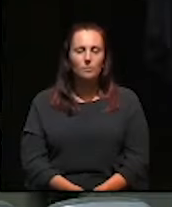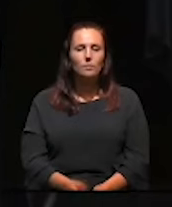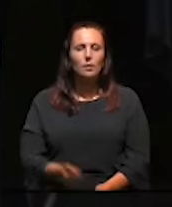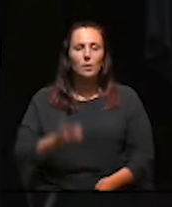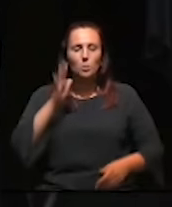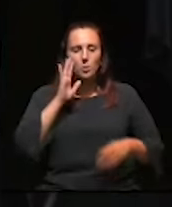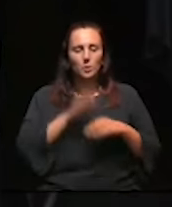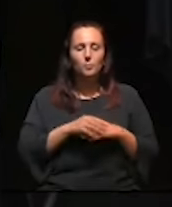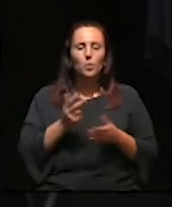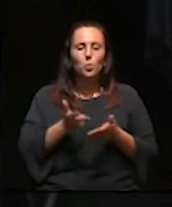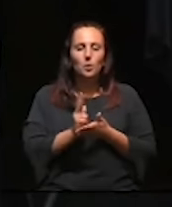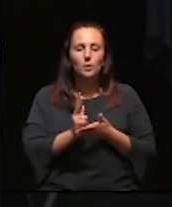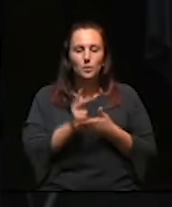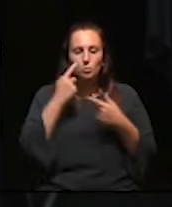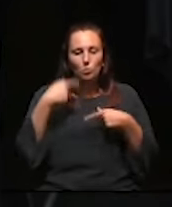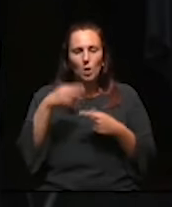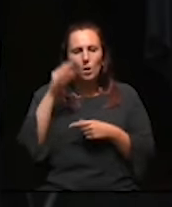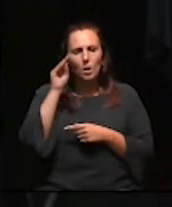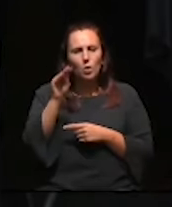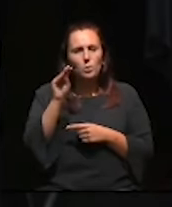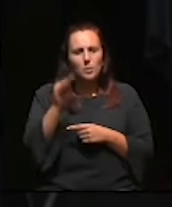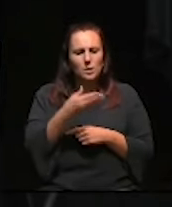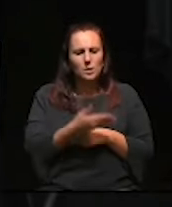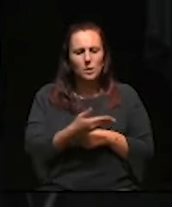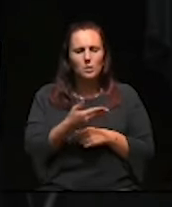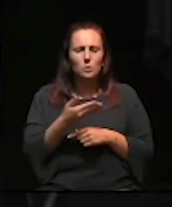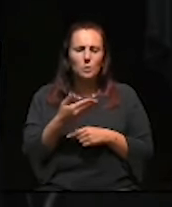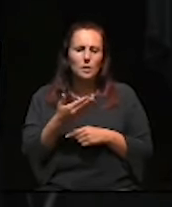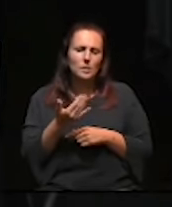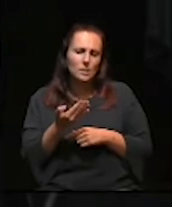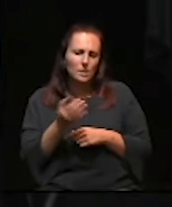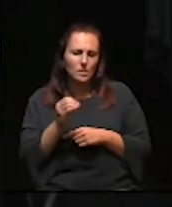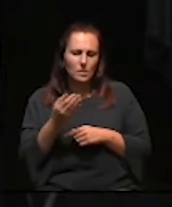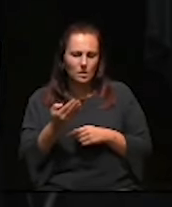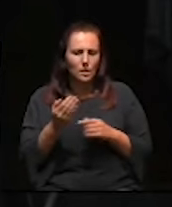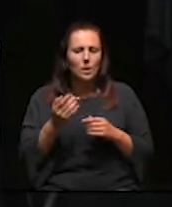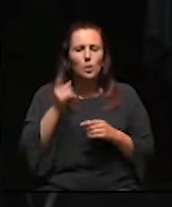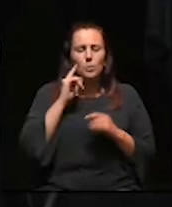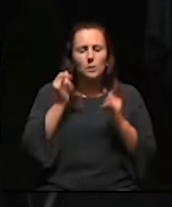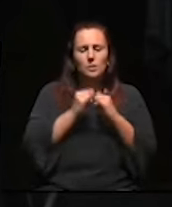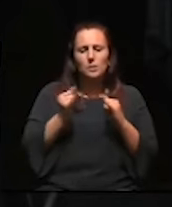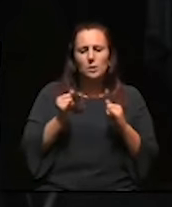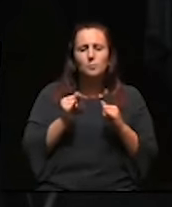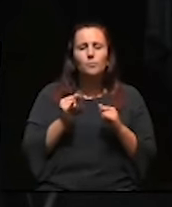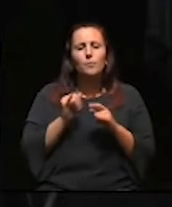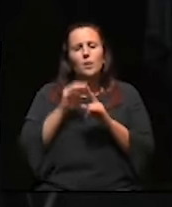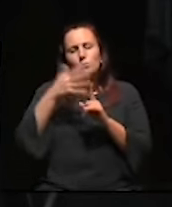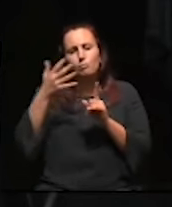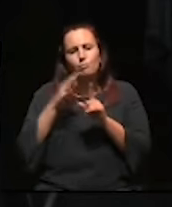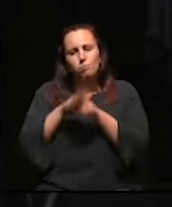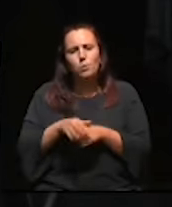Muito boa tarde. O LIVRE apresentou a recomendação 117-07, Dia Internacional contra a Homofobia, Transfobia e